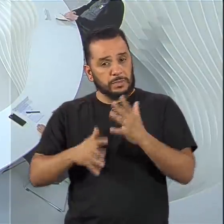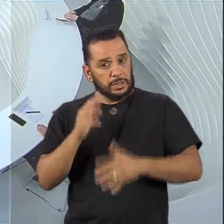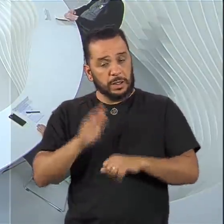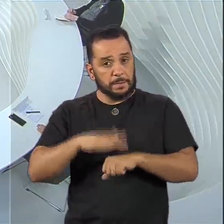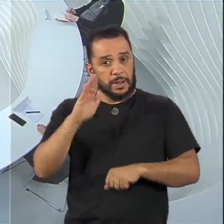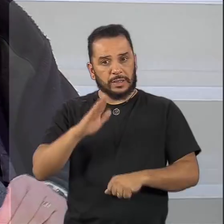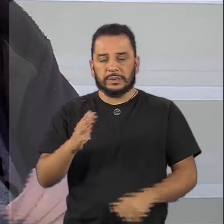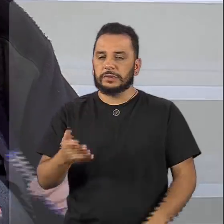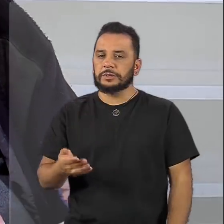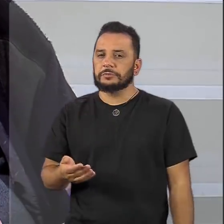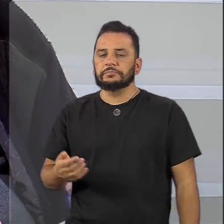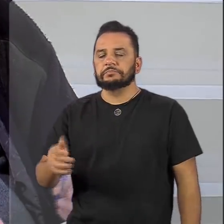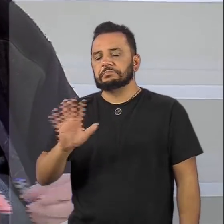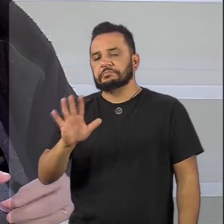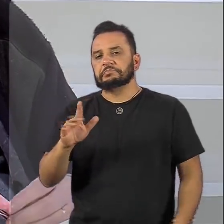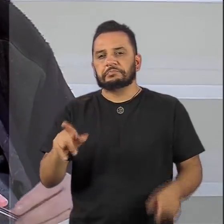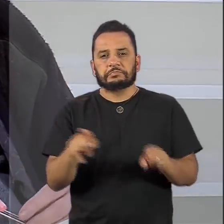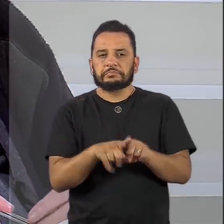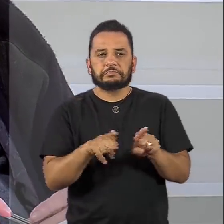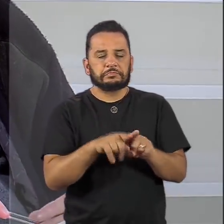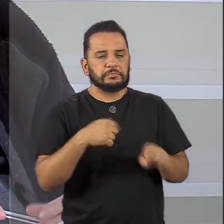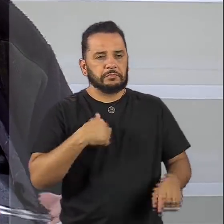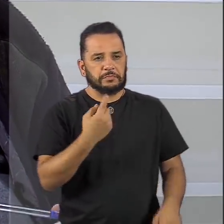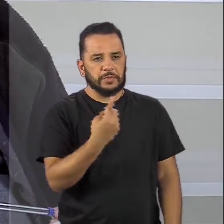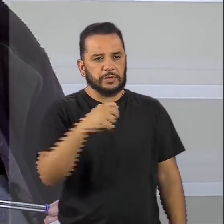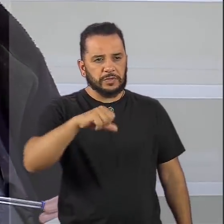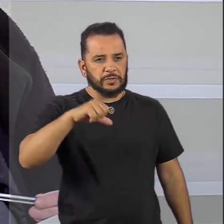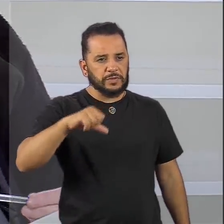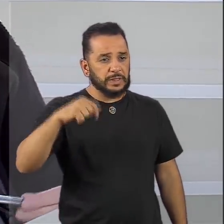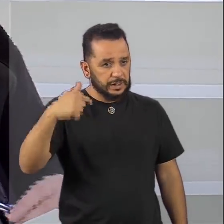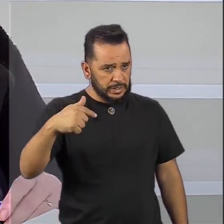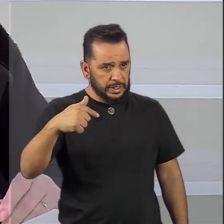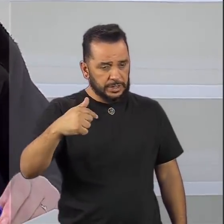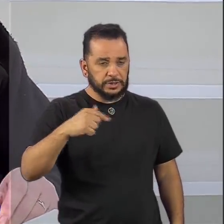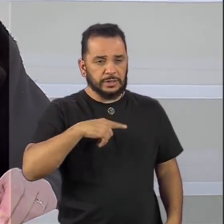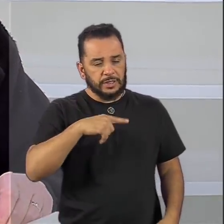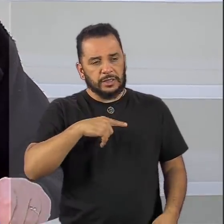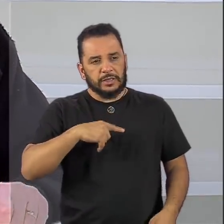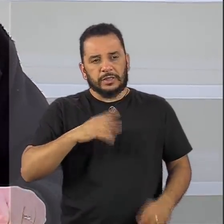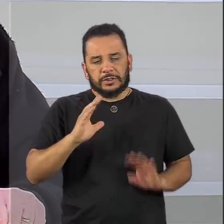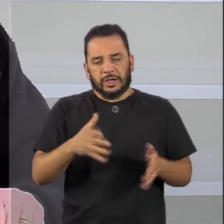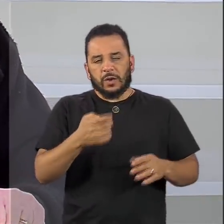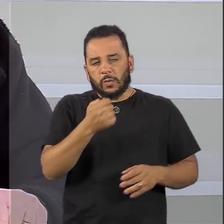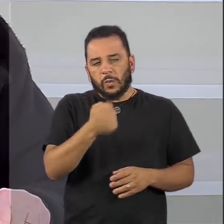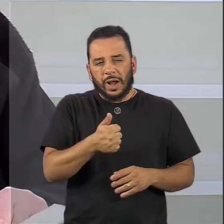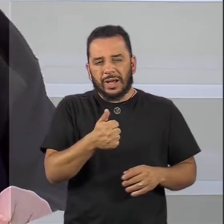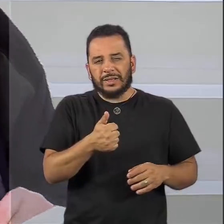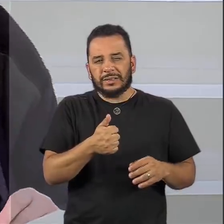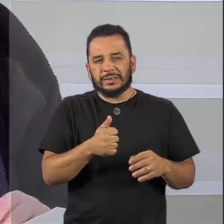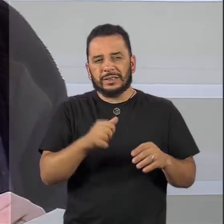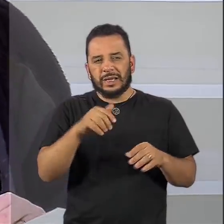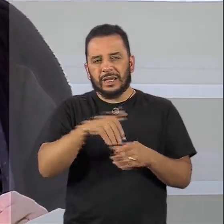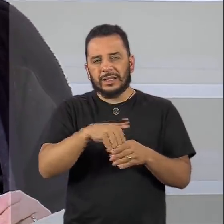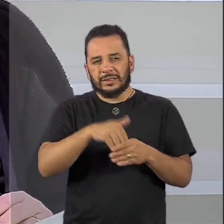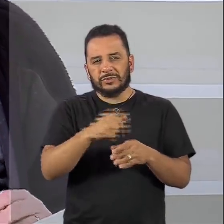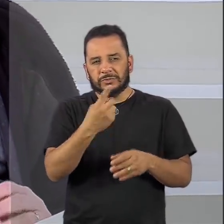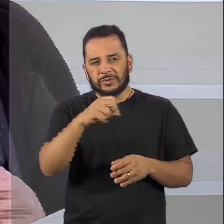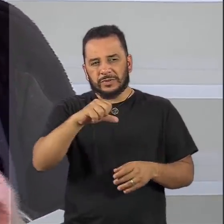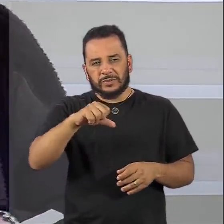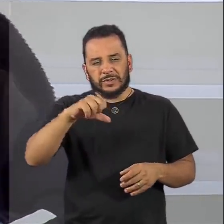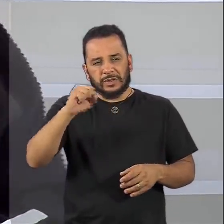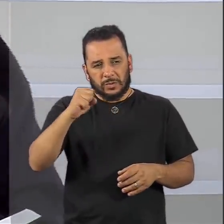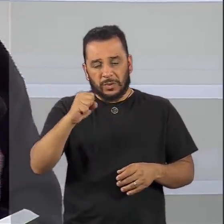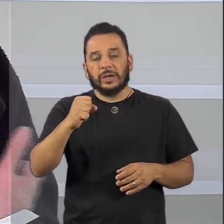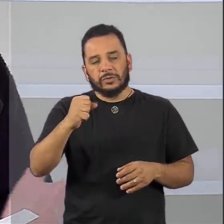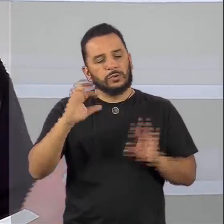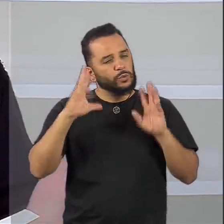é o caudilismo, né? Eu cobri, em 97, nas vésperas da eleição de 98, que todo mundo sabia, até eu sabia que o Fernando Henrique